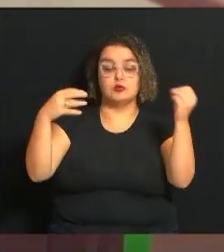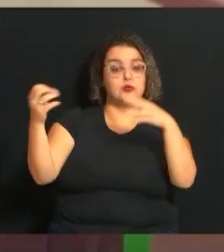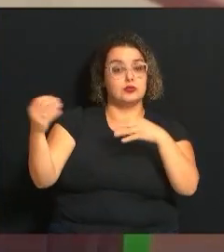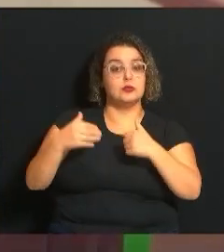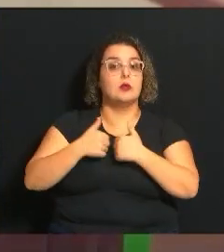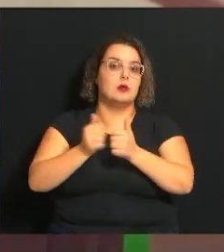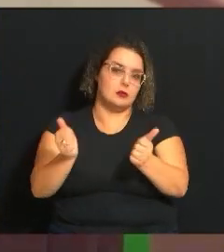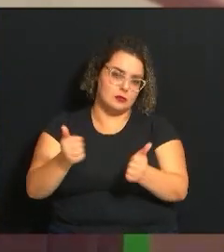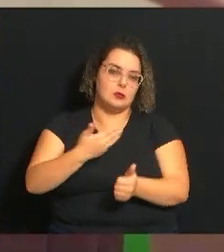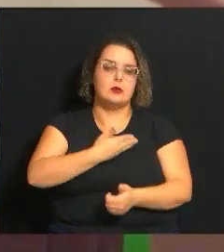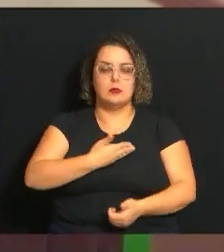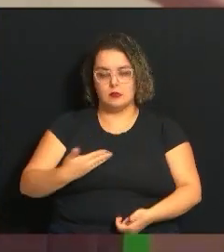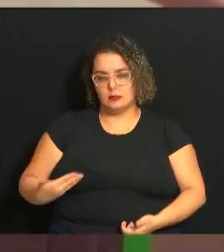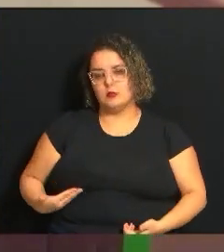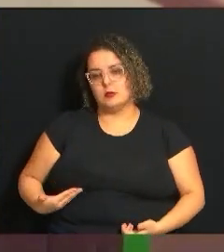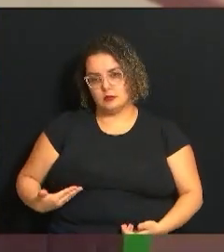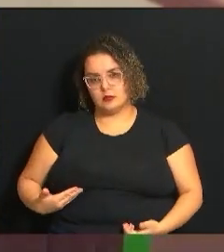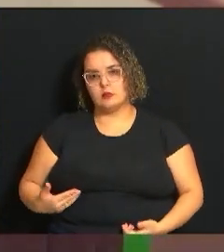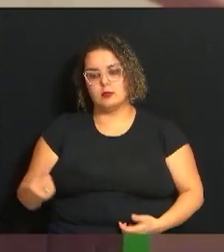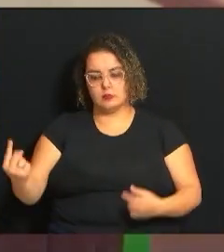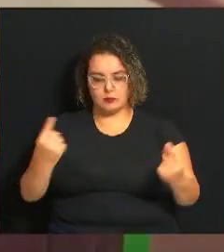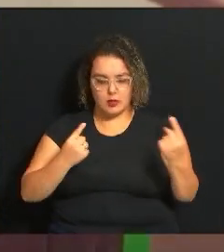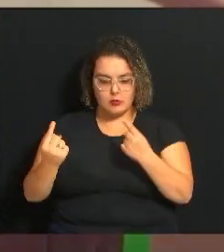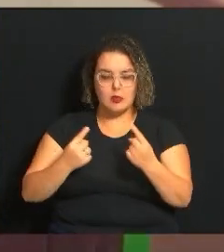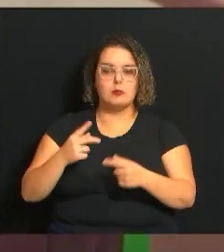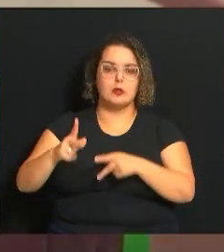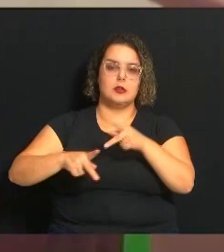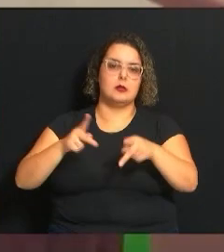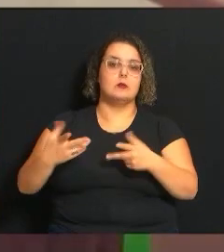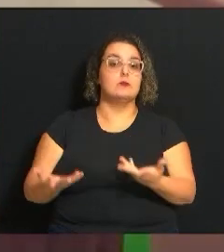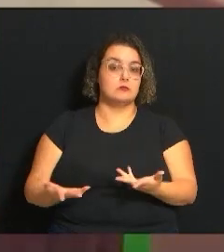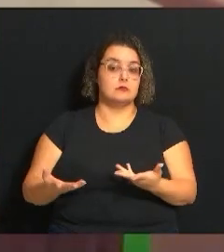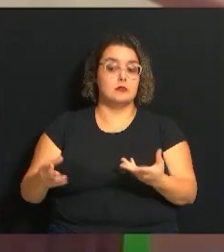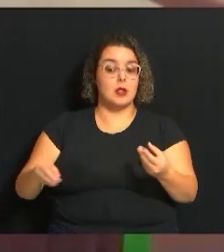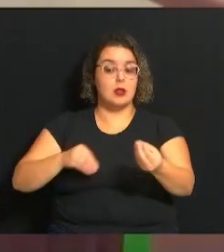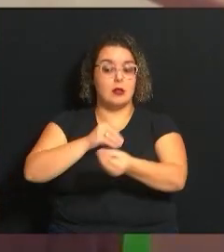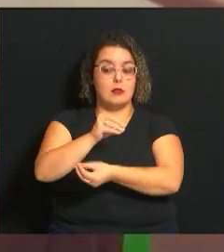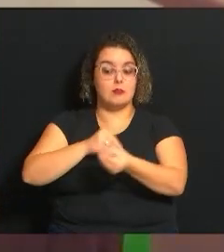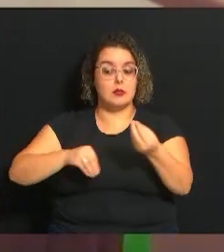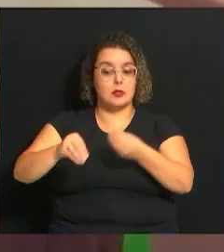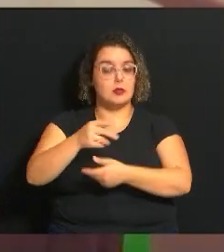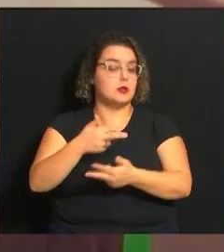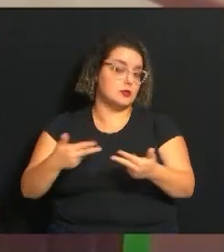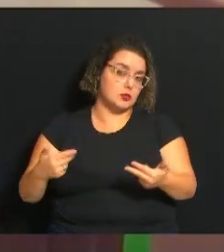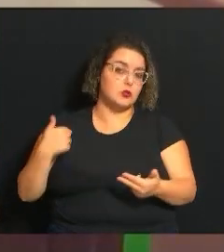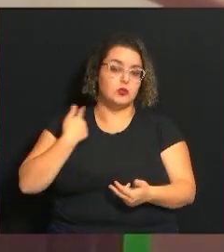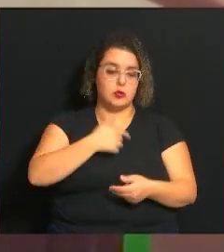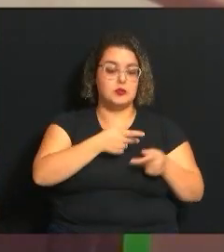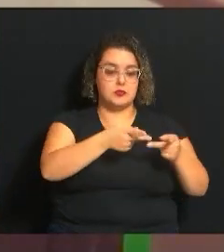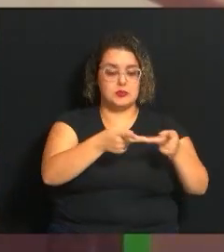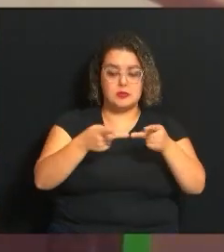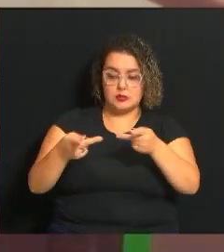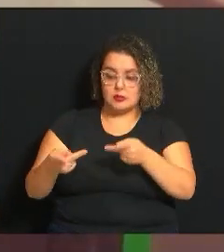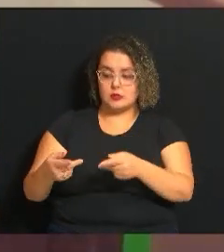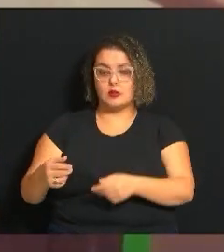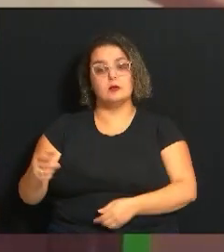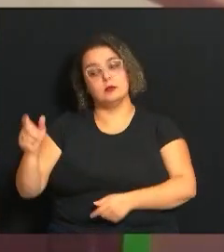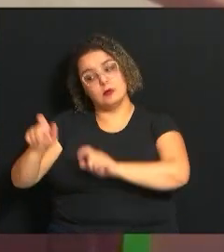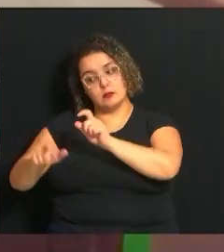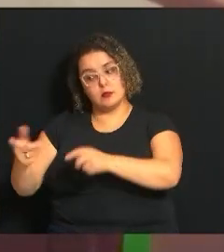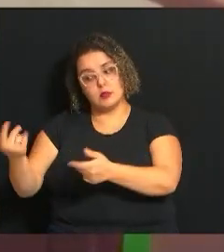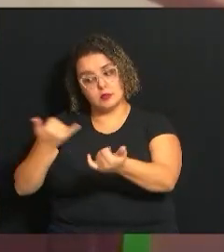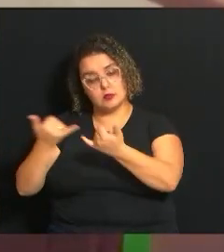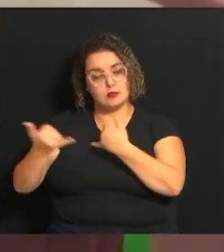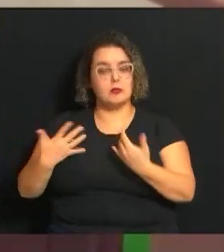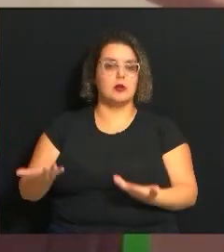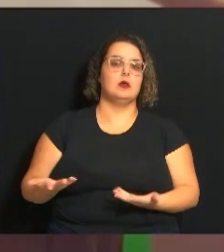vindo bastante da população, né? Mas é um misto entre as duas coisas, assim, muitas vezes a gente vai verificar também a demanda, para